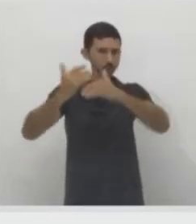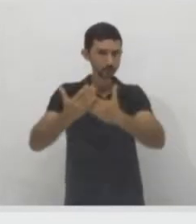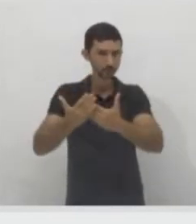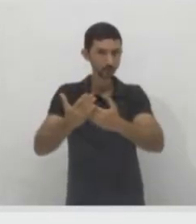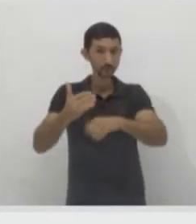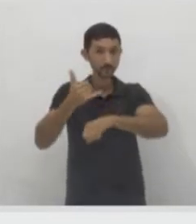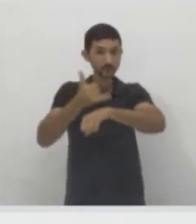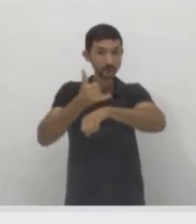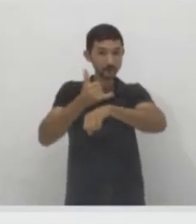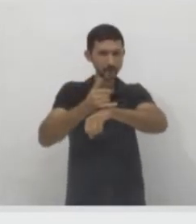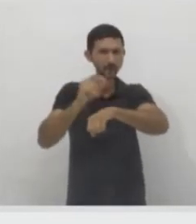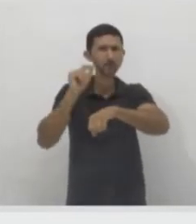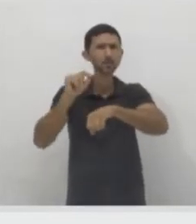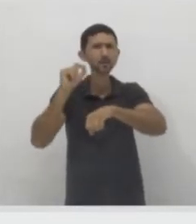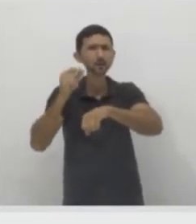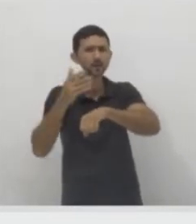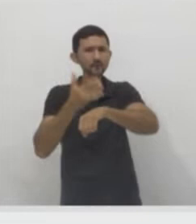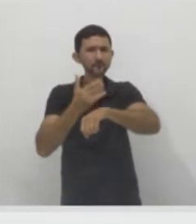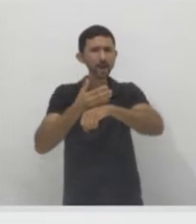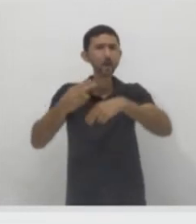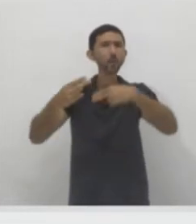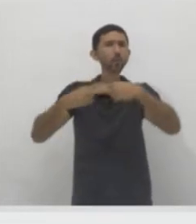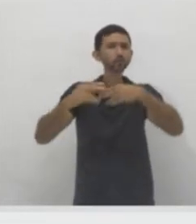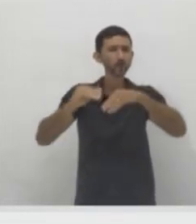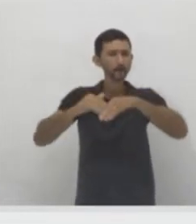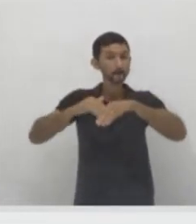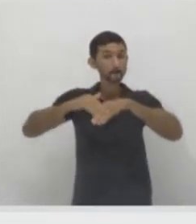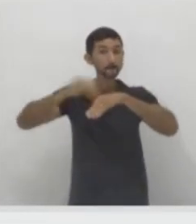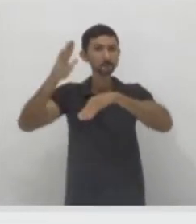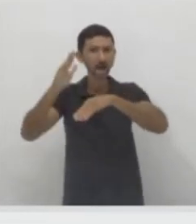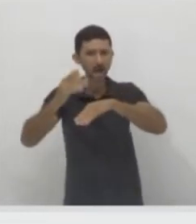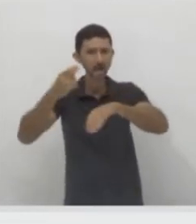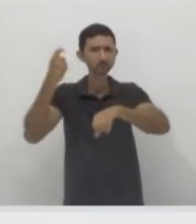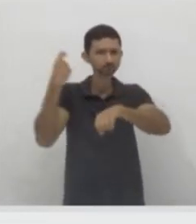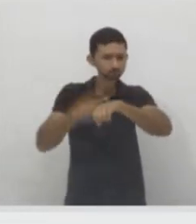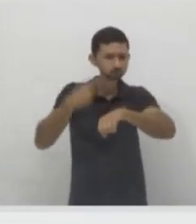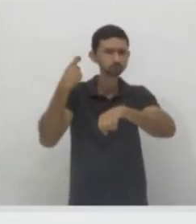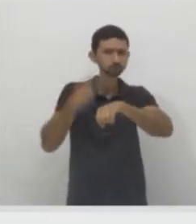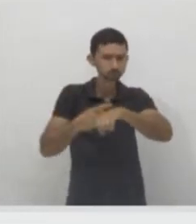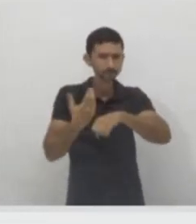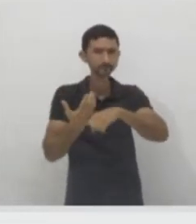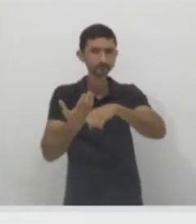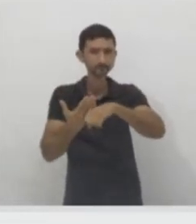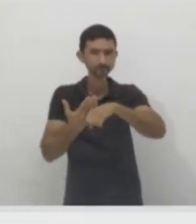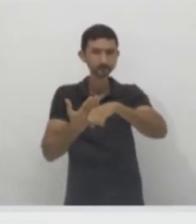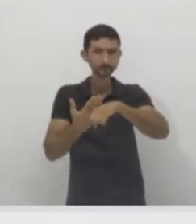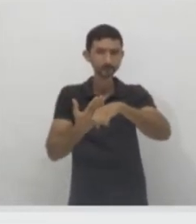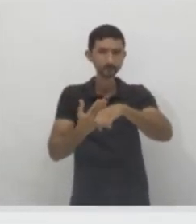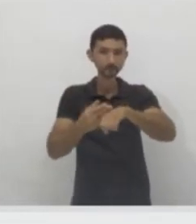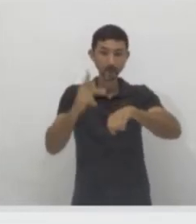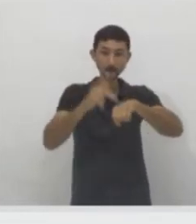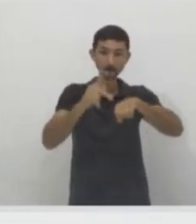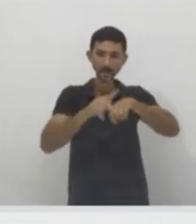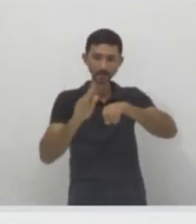ferro ele é muito mais resistente do que a pedra. Então,